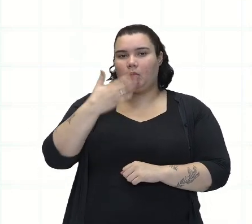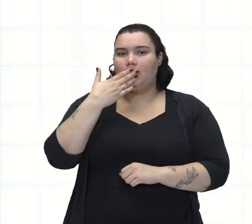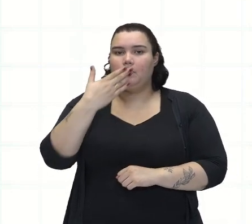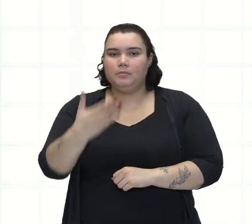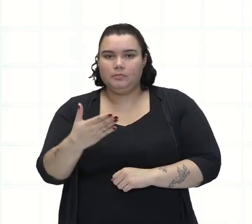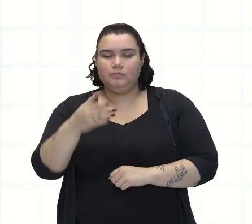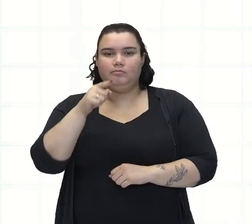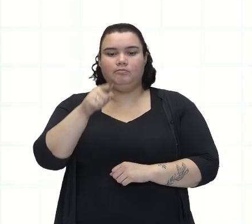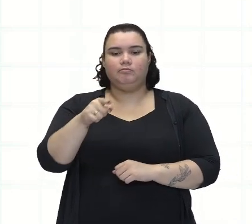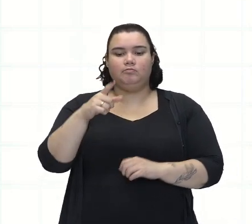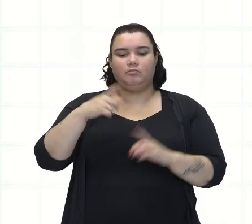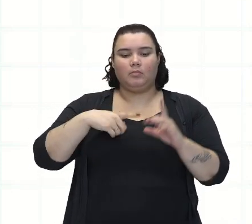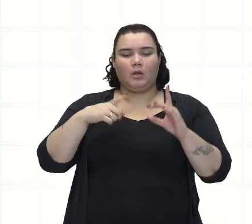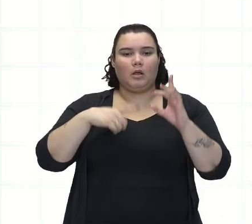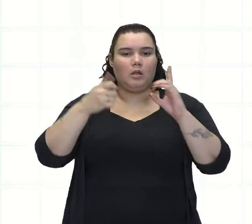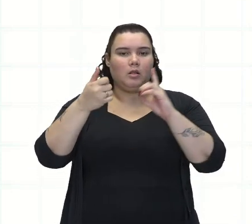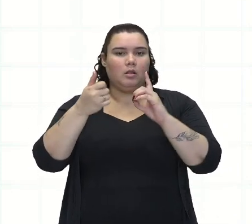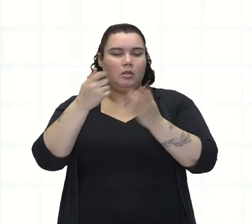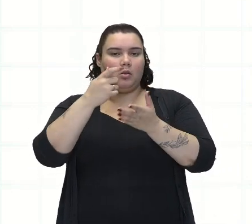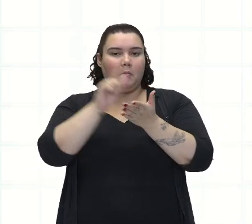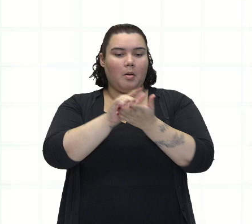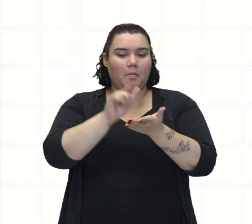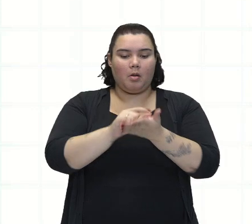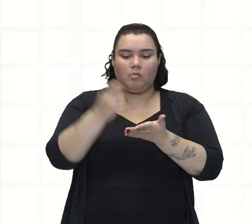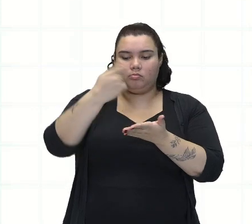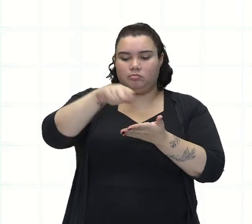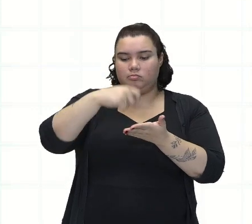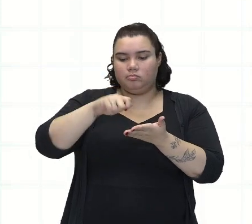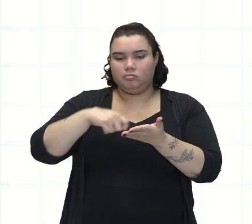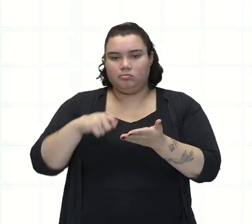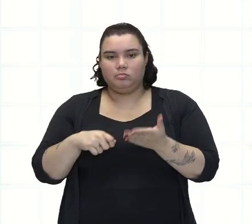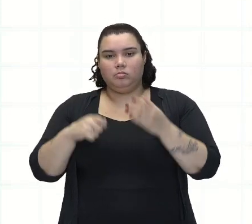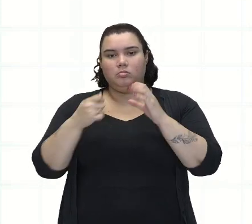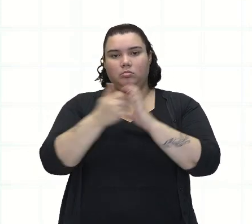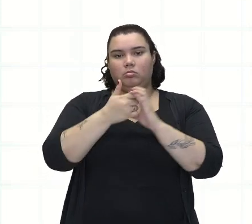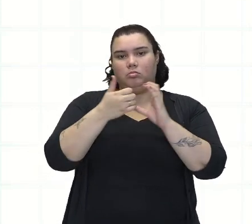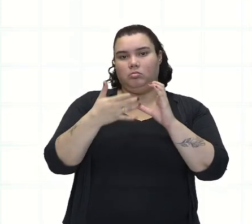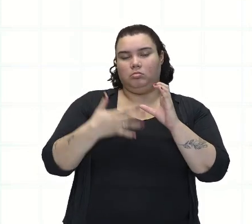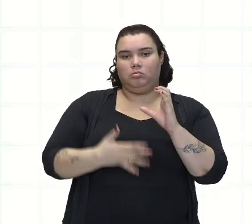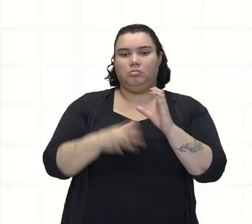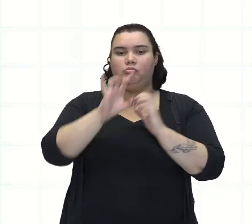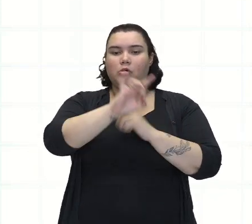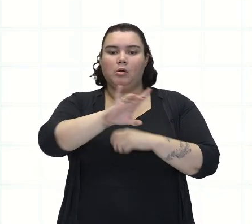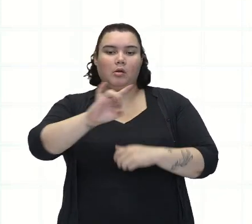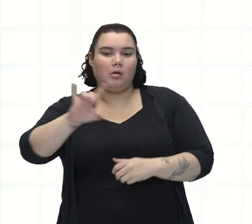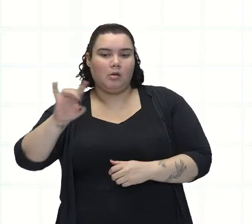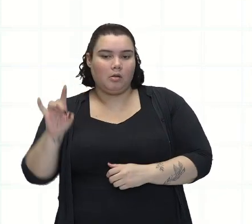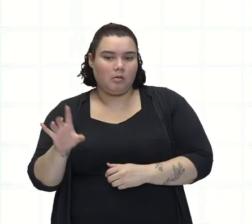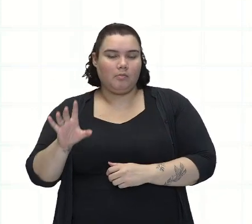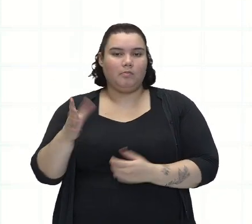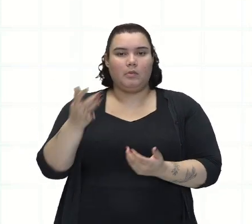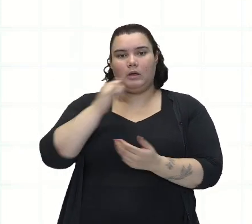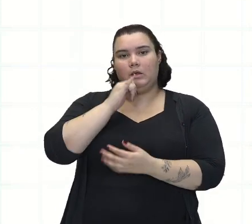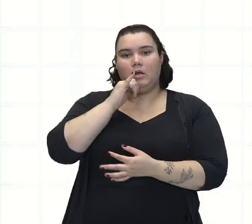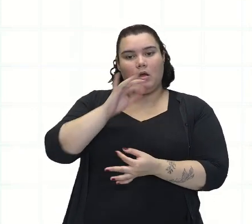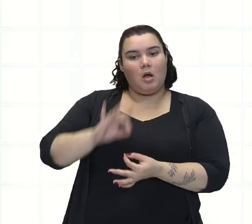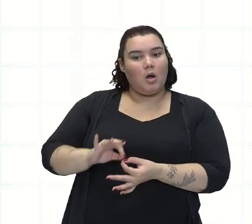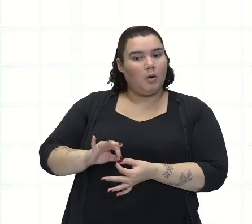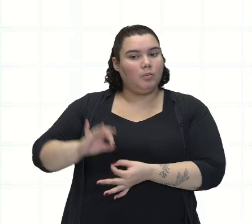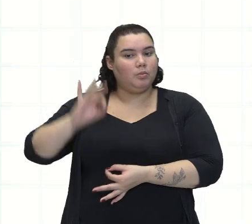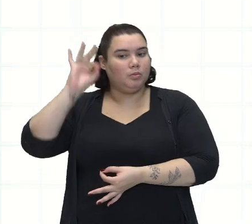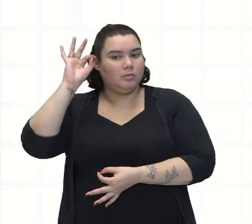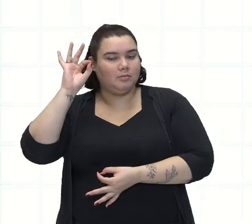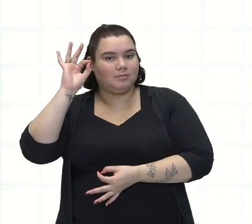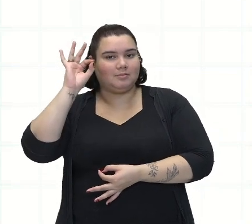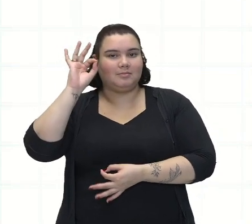vocês escreverem num papel a caracterização de vocês, a altura, o